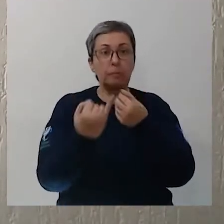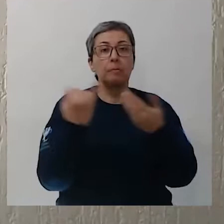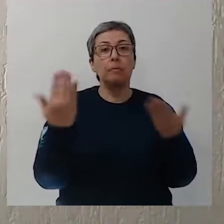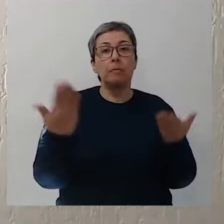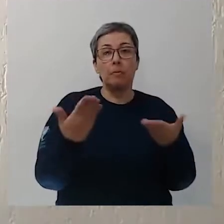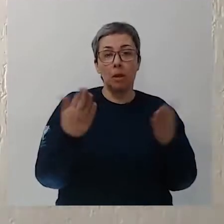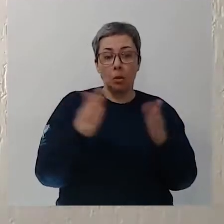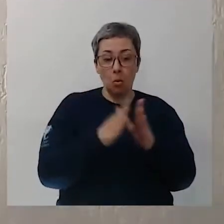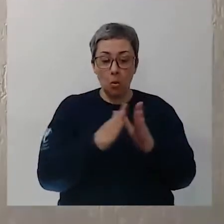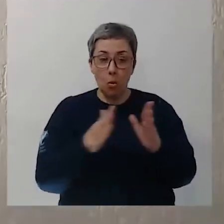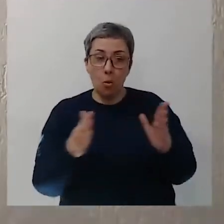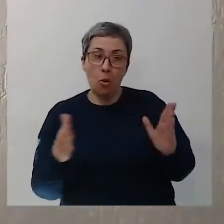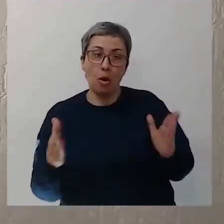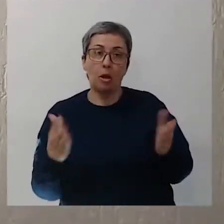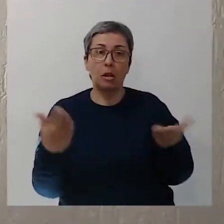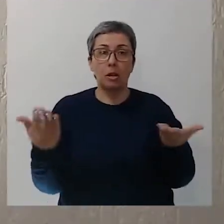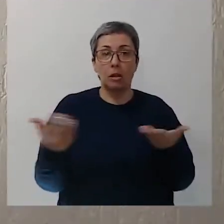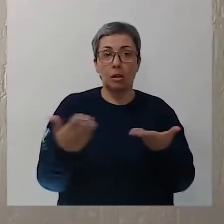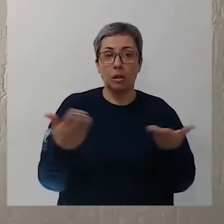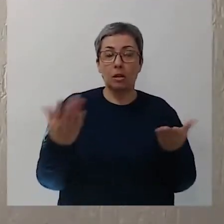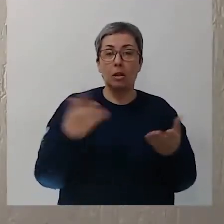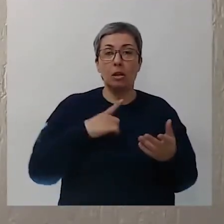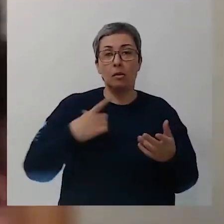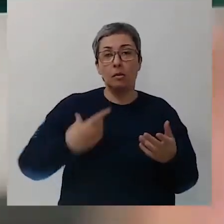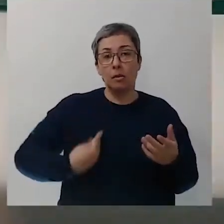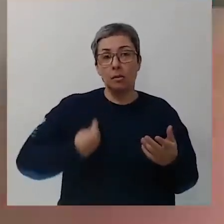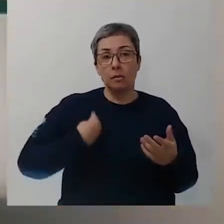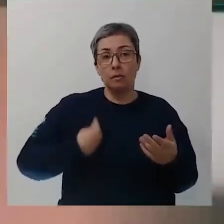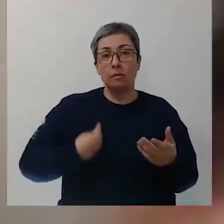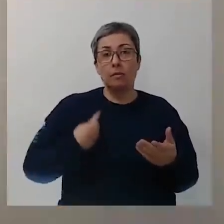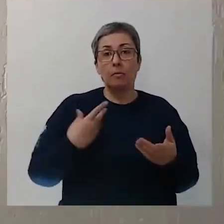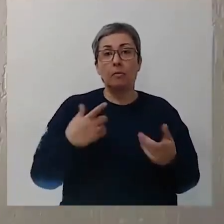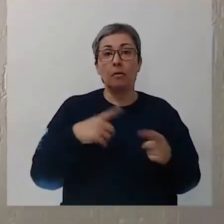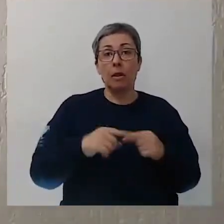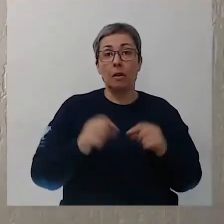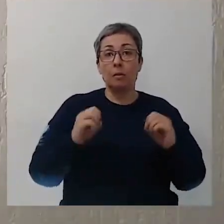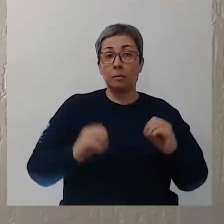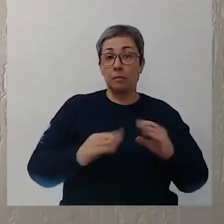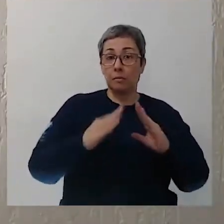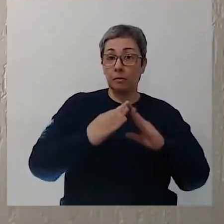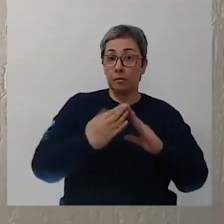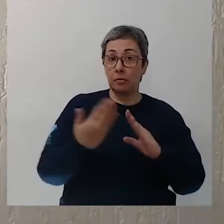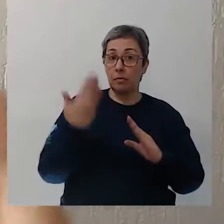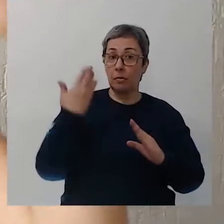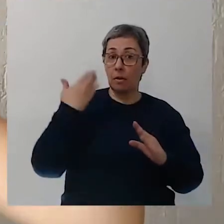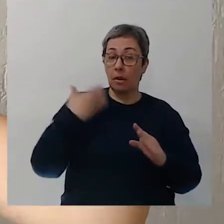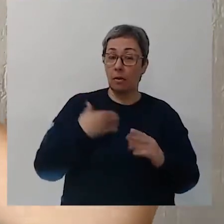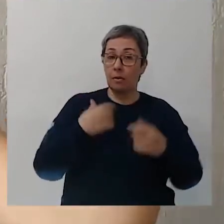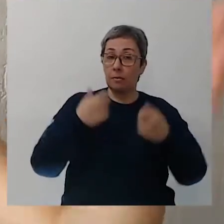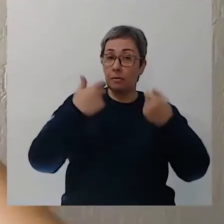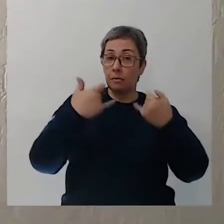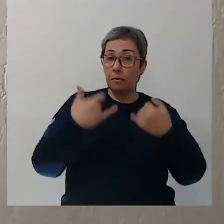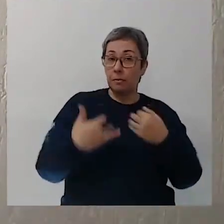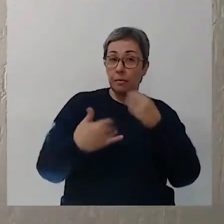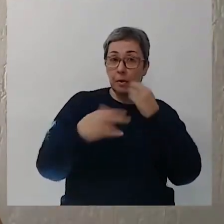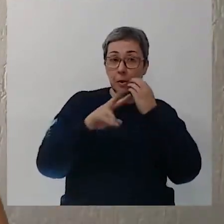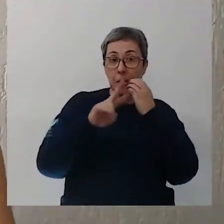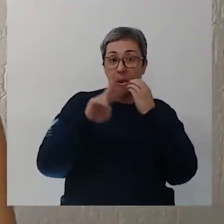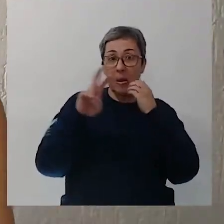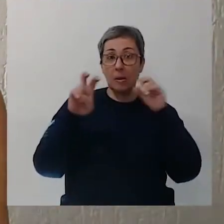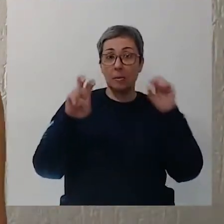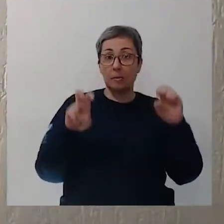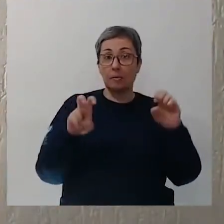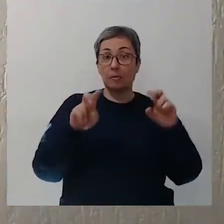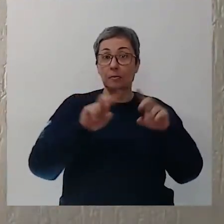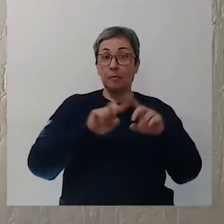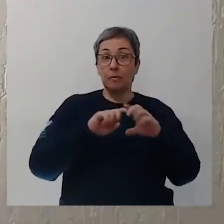aí nessa fase que a gente está vivendo, né? No programa anterior, ao falarmos, né, sobre redes